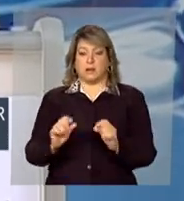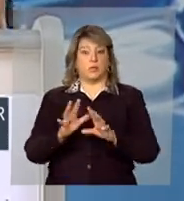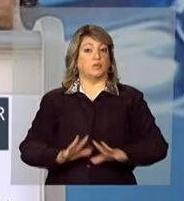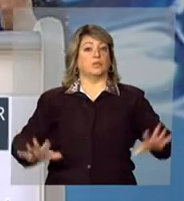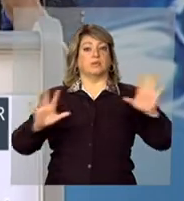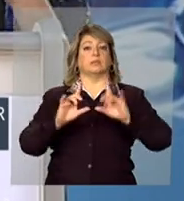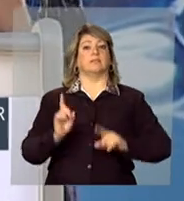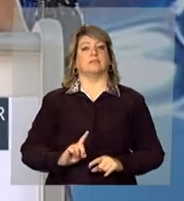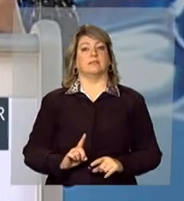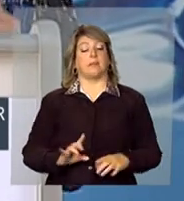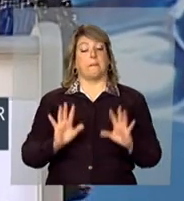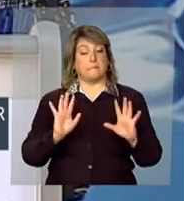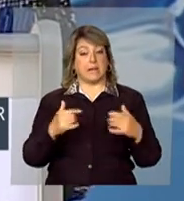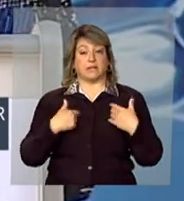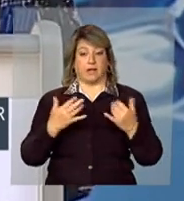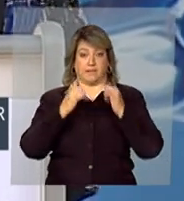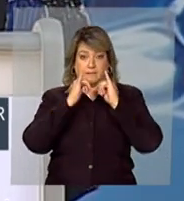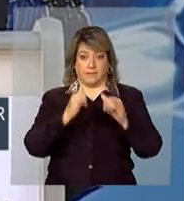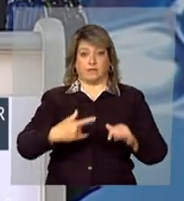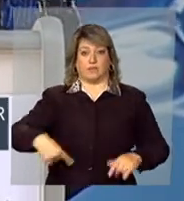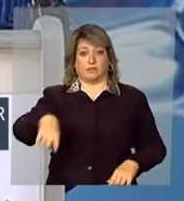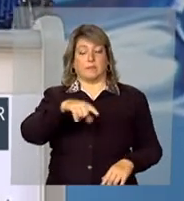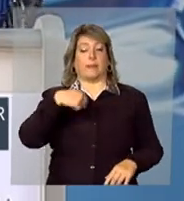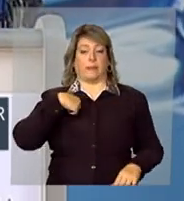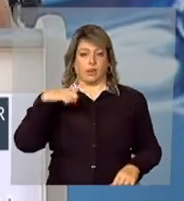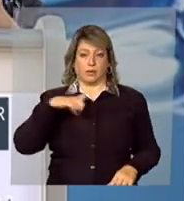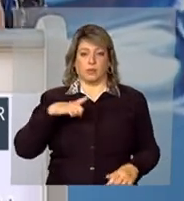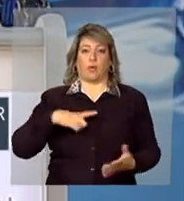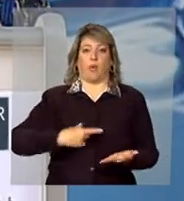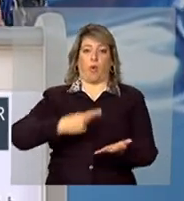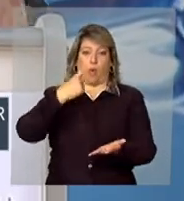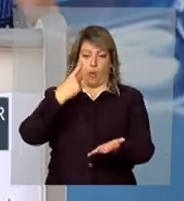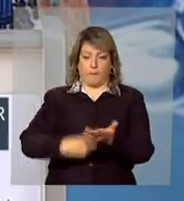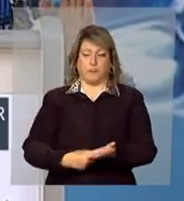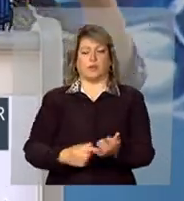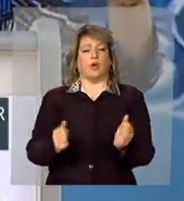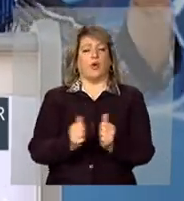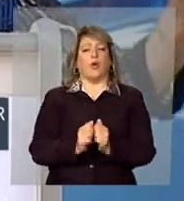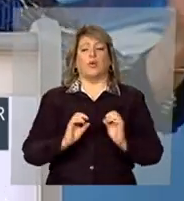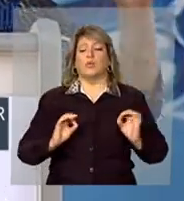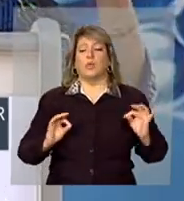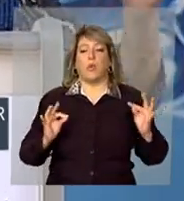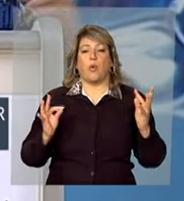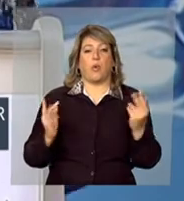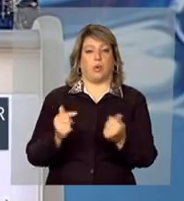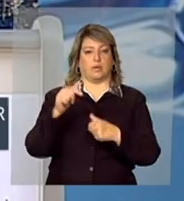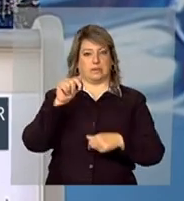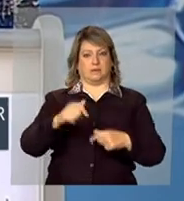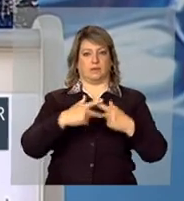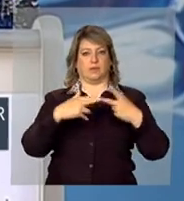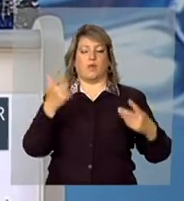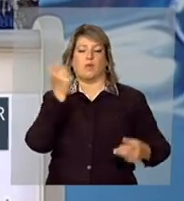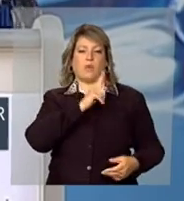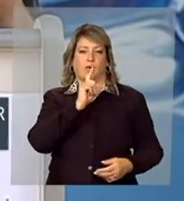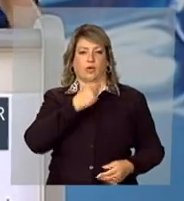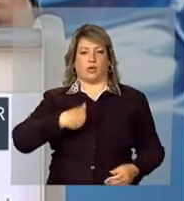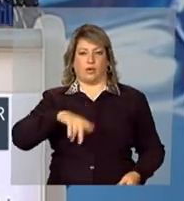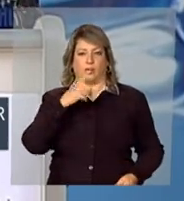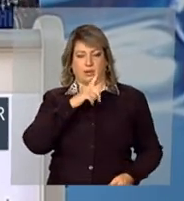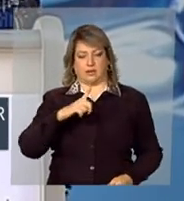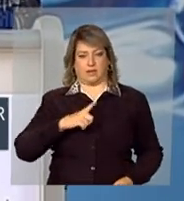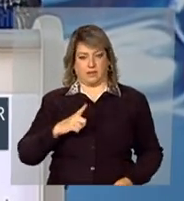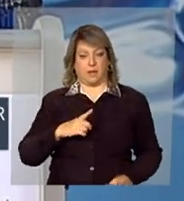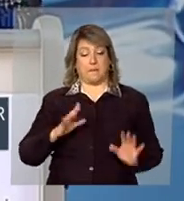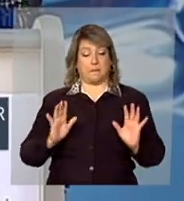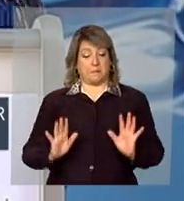vocês que eu tenho compromisso com todas essas conquistas que nós alcançamos, mas